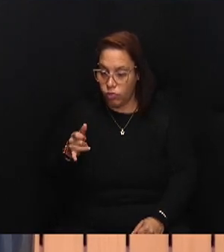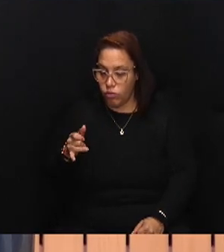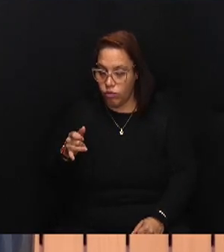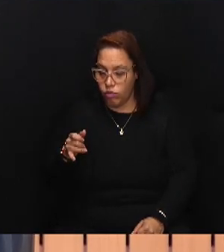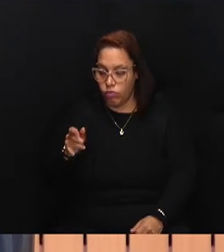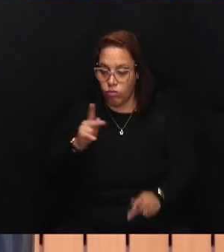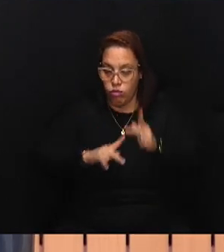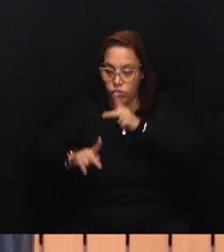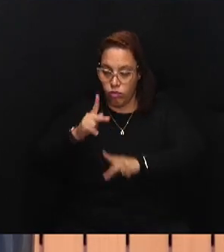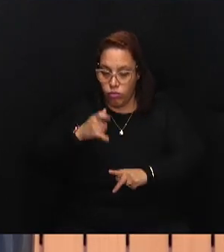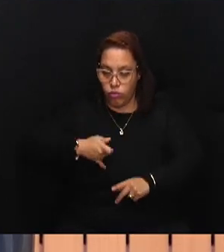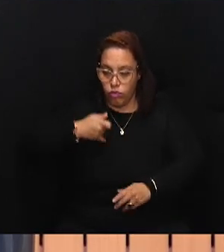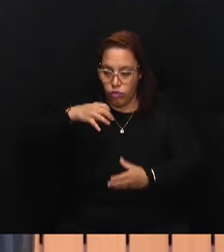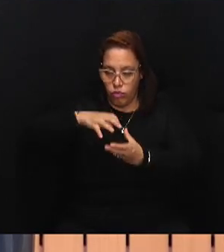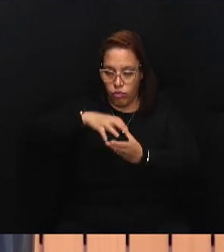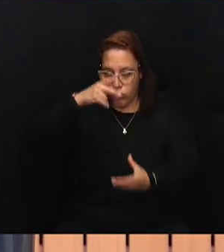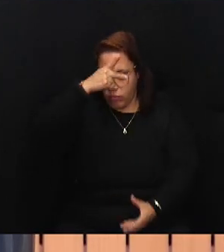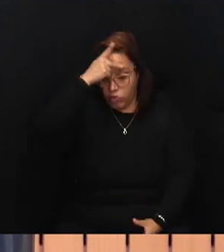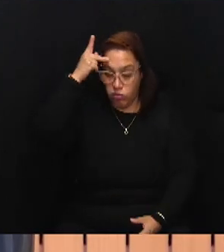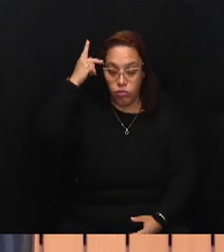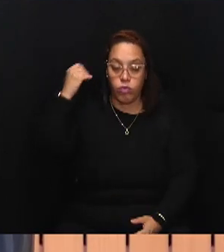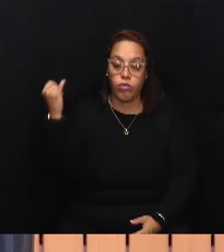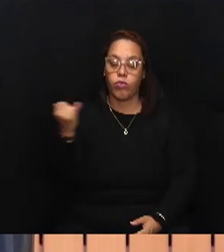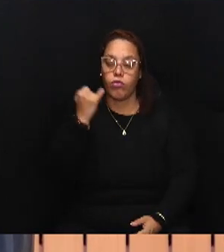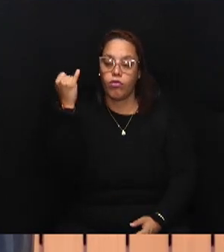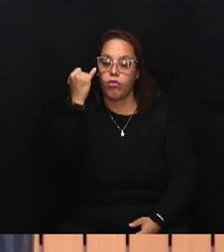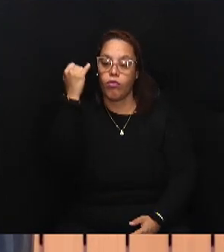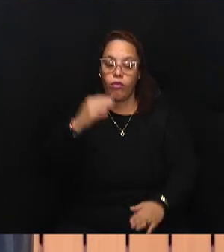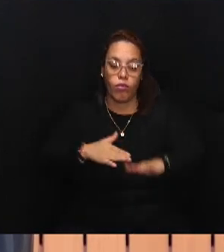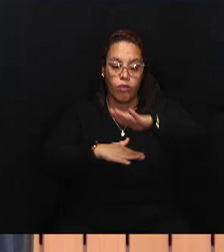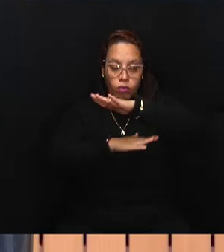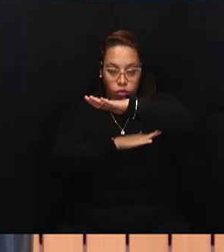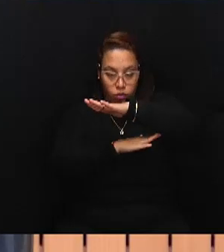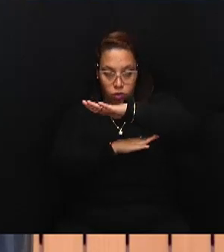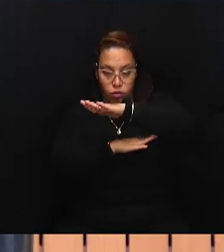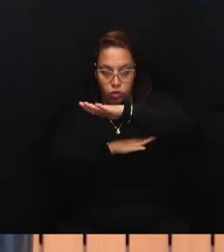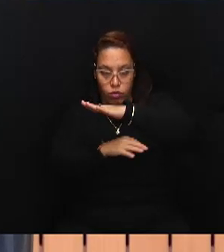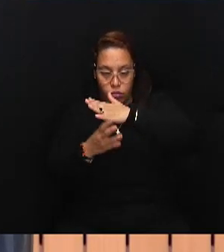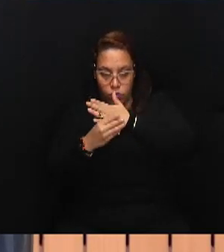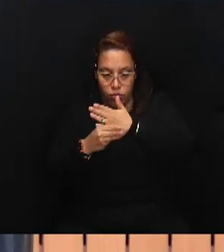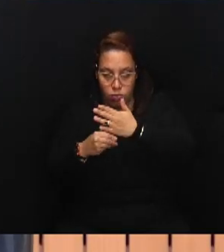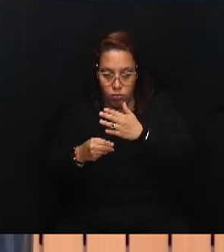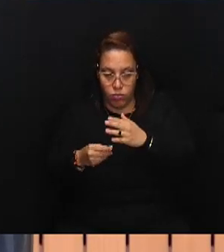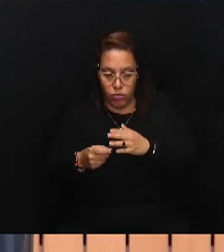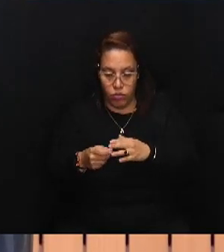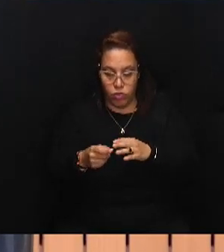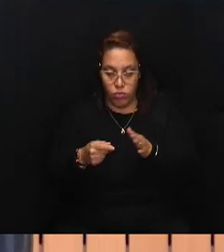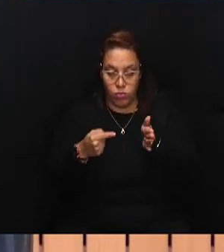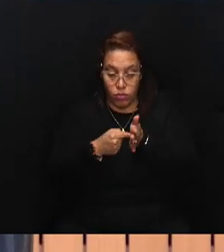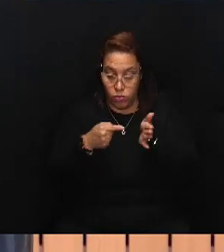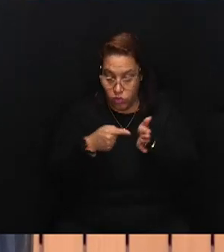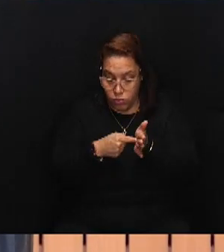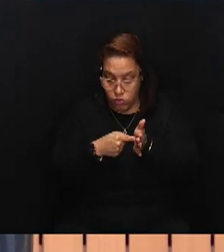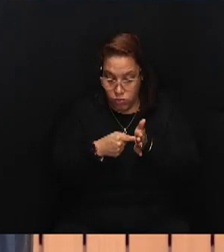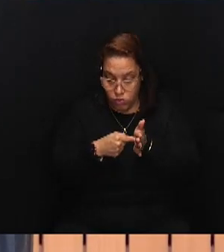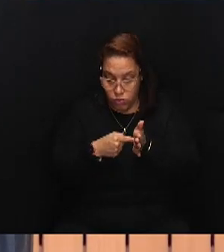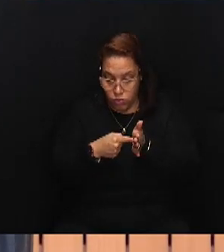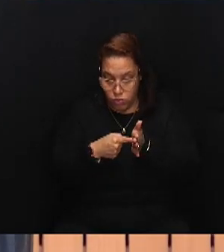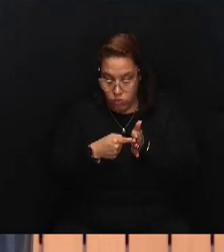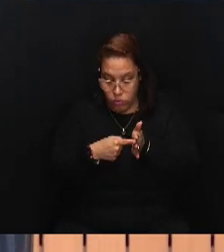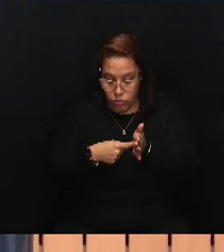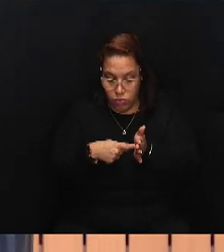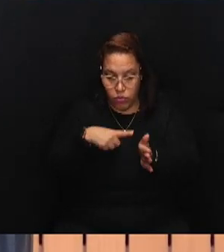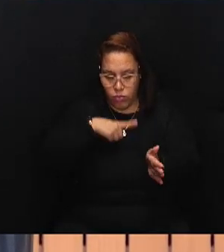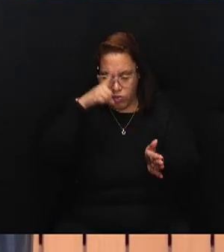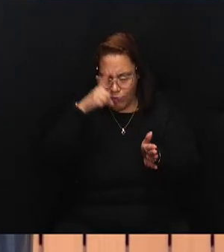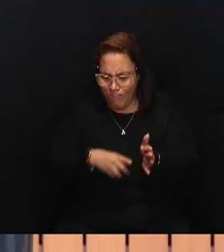Câmara tem um papel importante, porque nós temos aí o CIS9, que ele faz e tem um diagnóstico